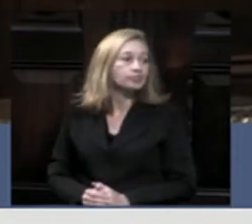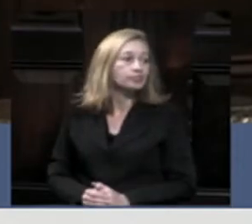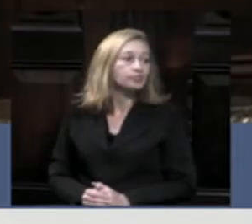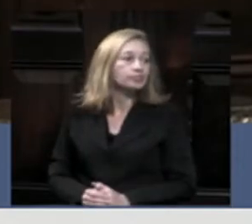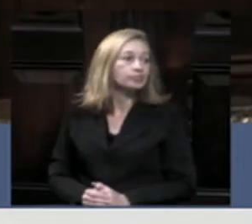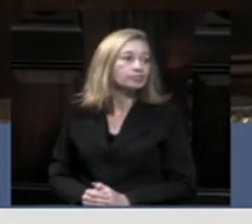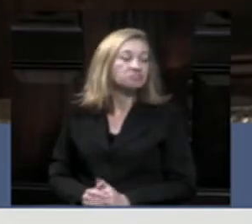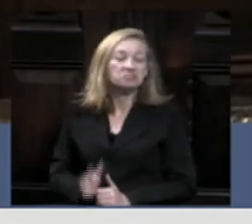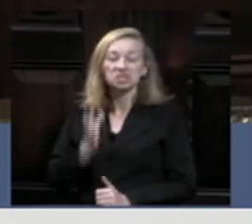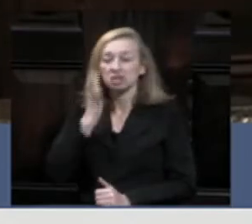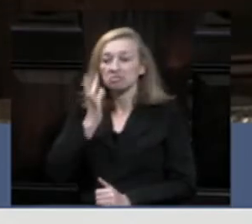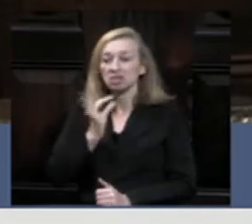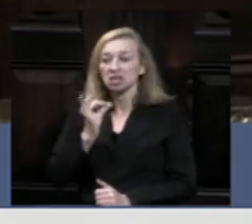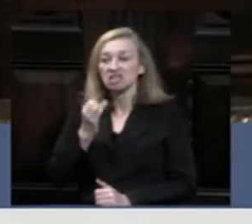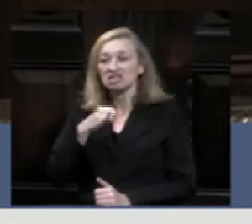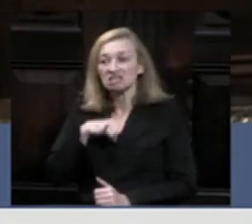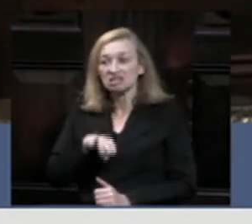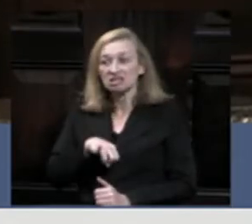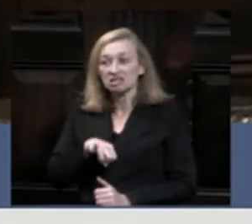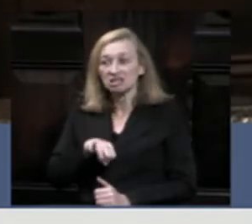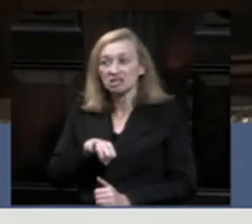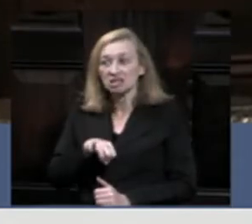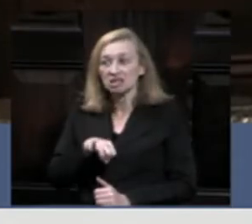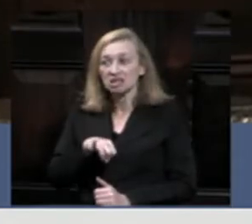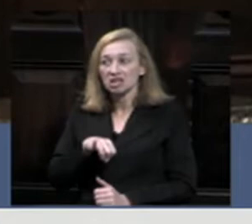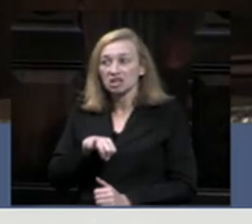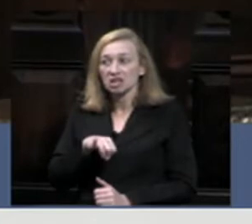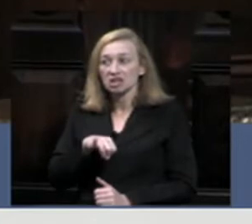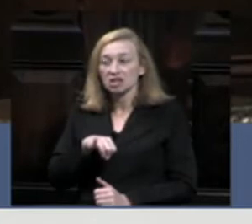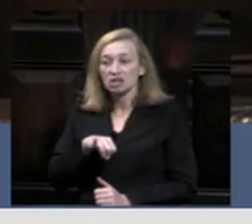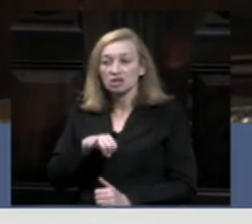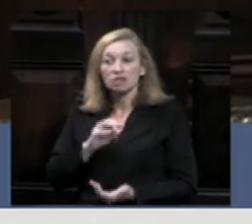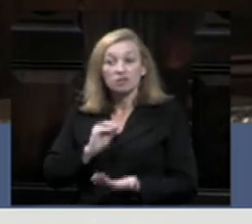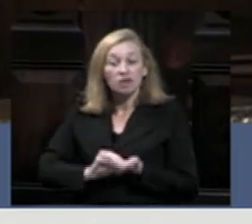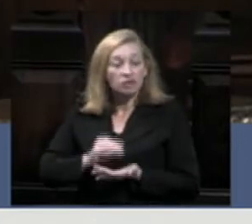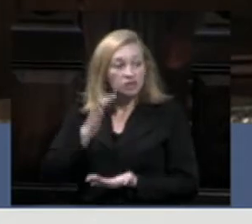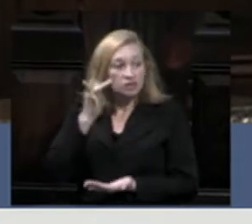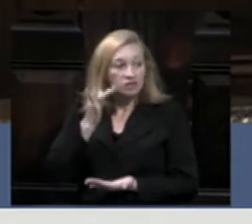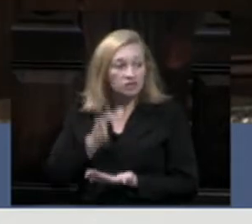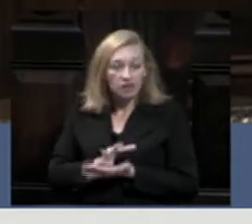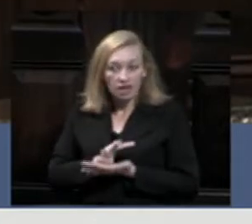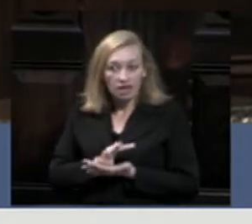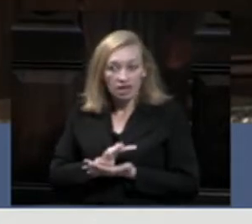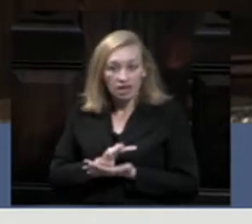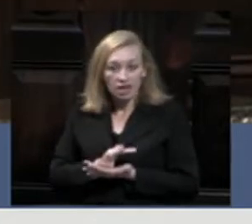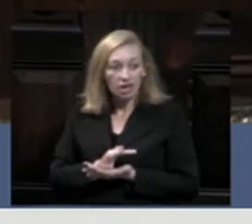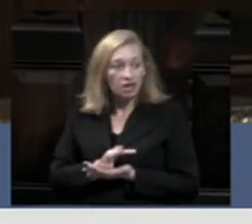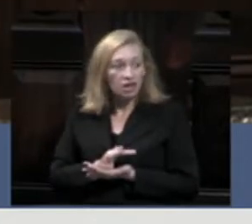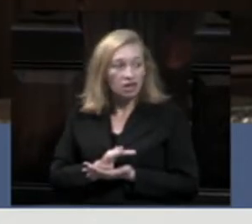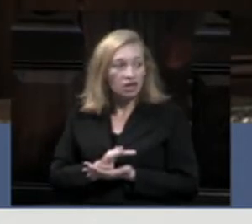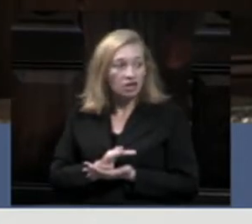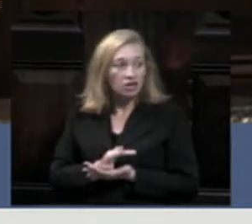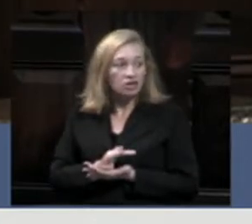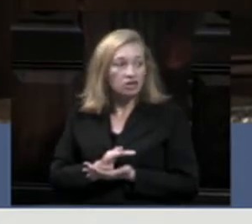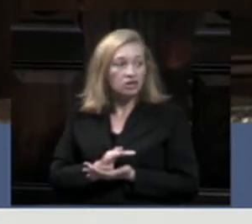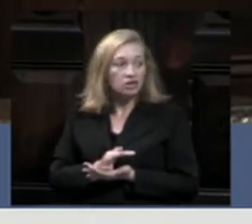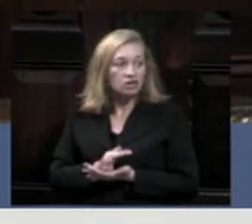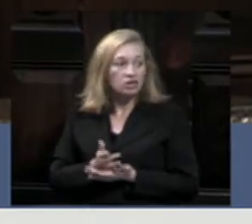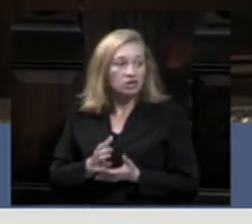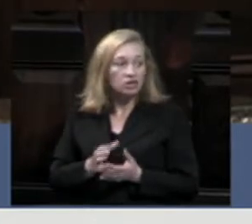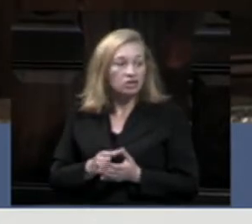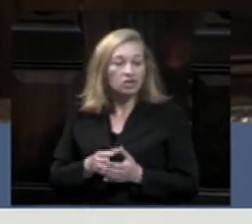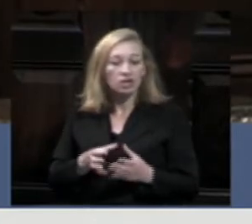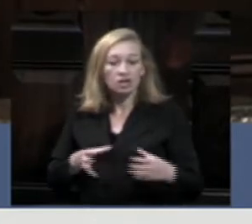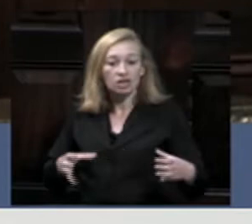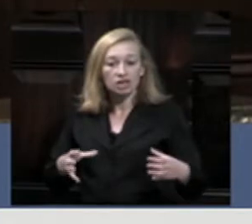não sei se por má fé ou por incompetência, a ampliação se deu por decreto.